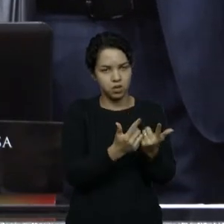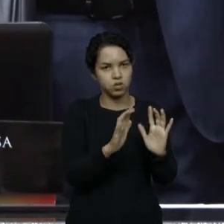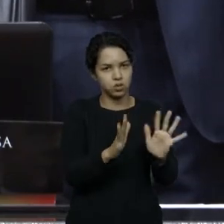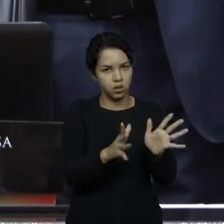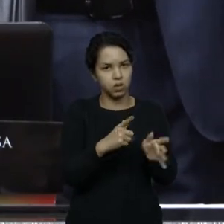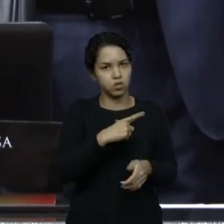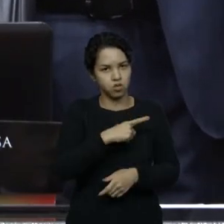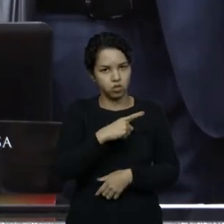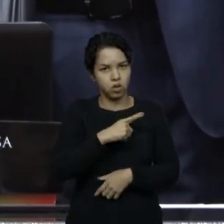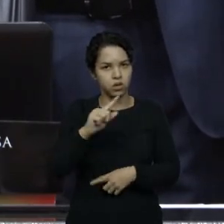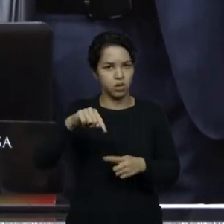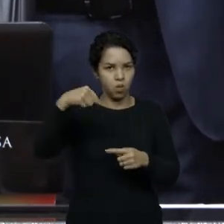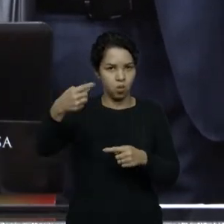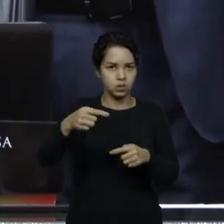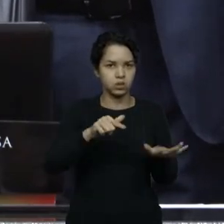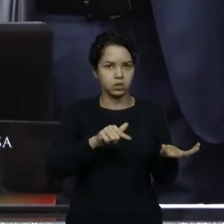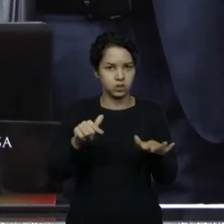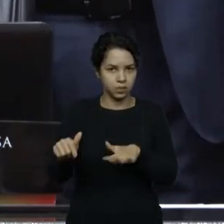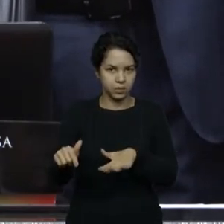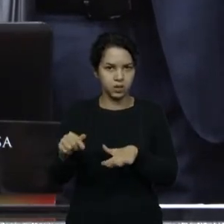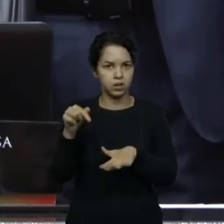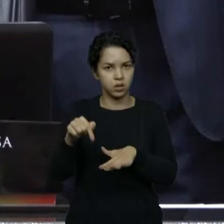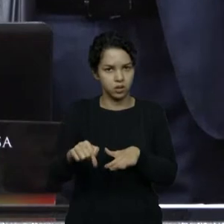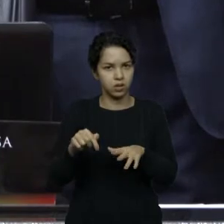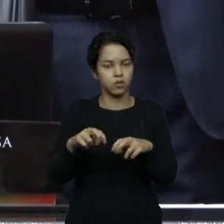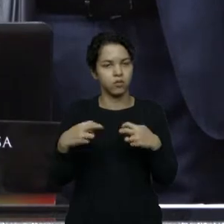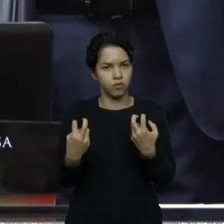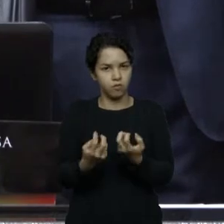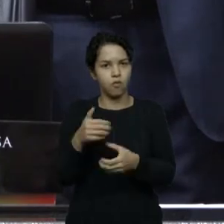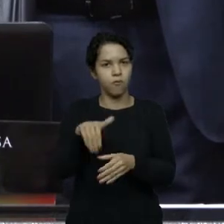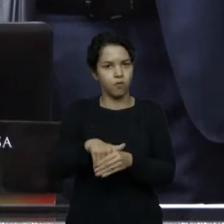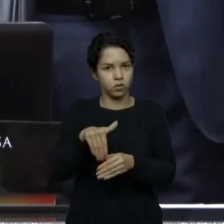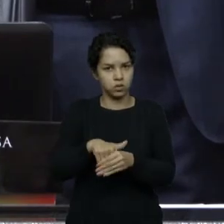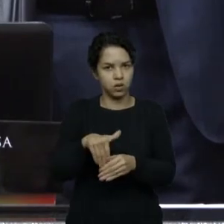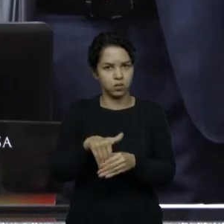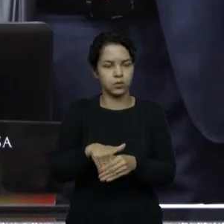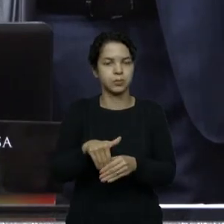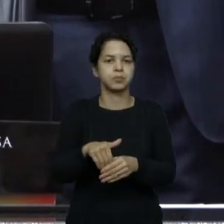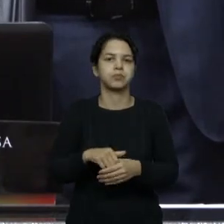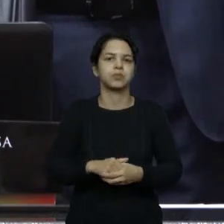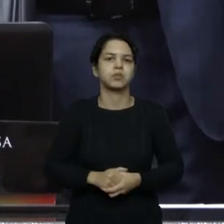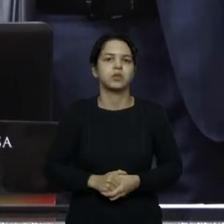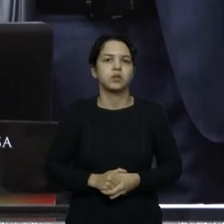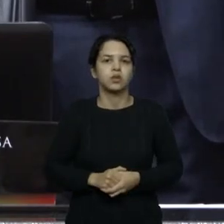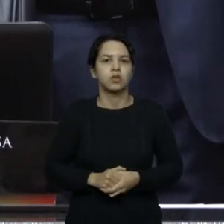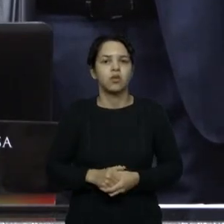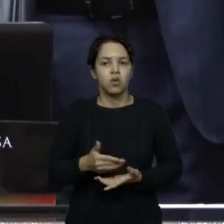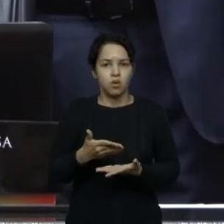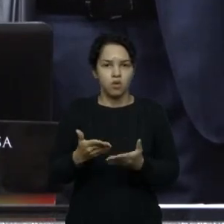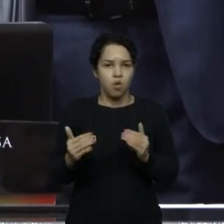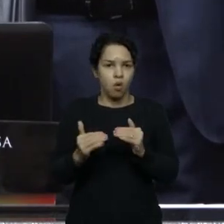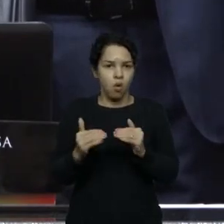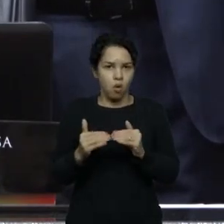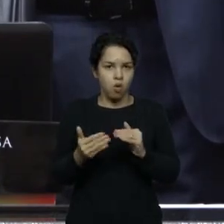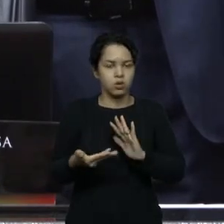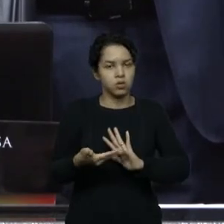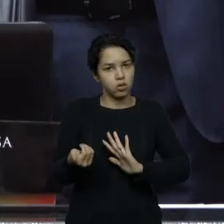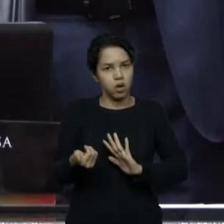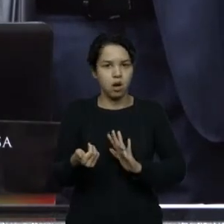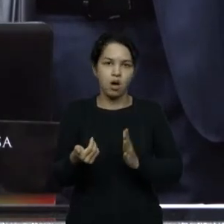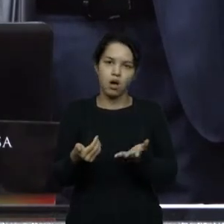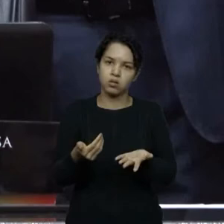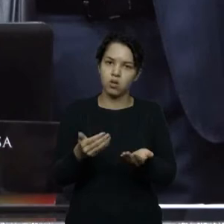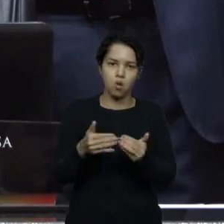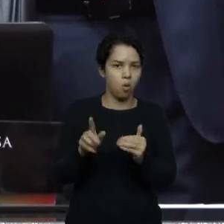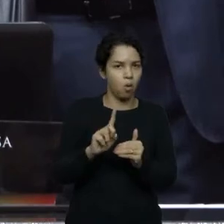nós trazer na próxima semana para ser votado aqui em plenário quem concorda na retirada vai votar que concordo e que